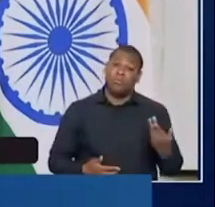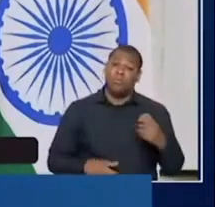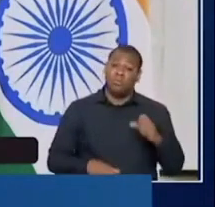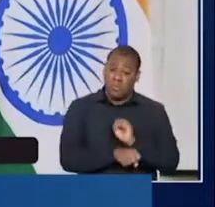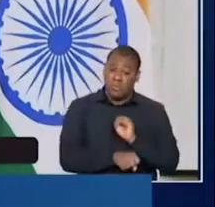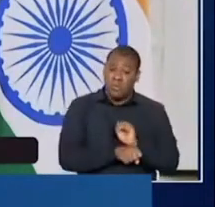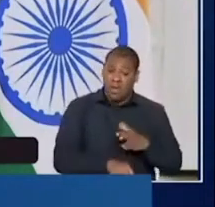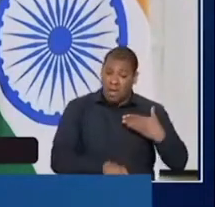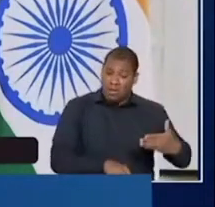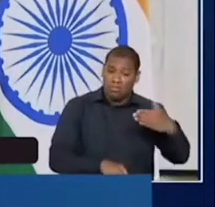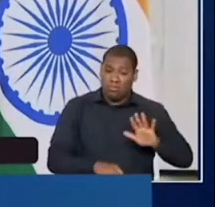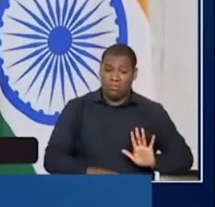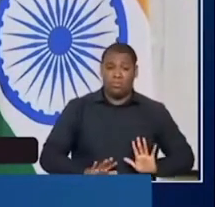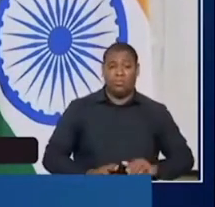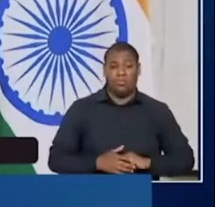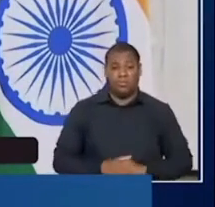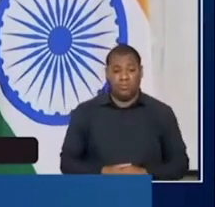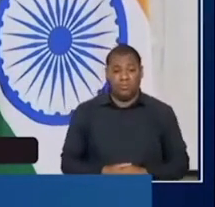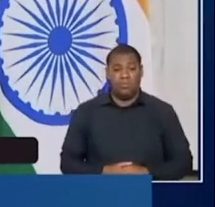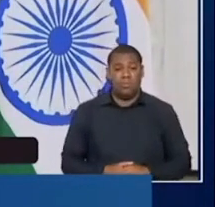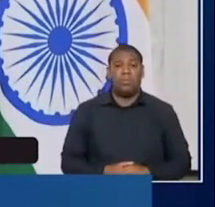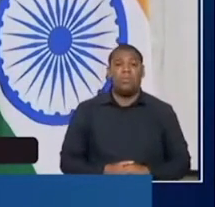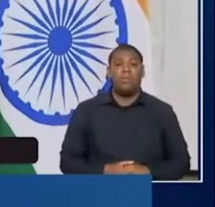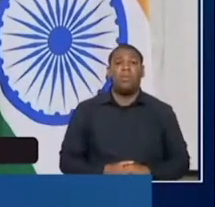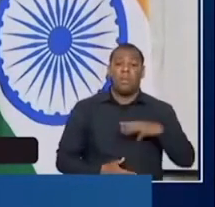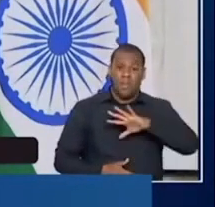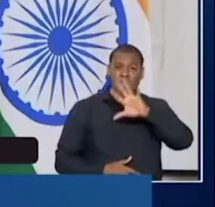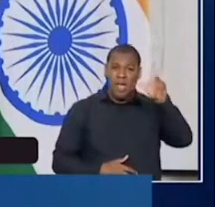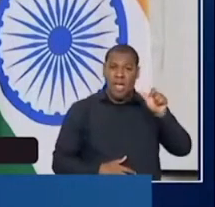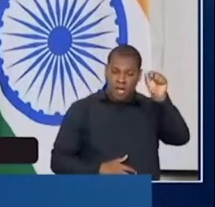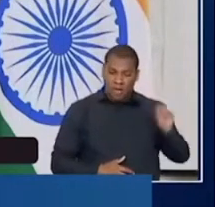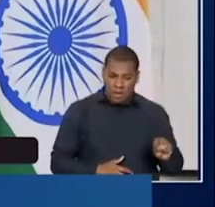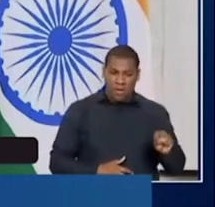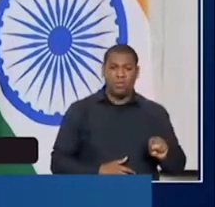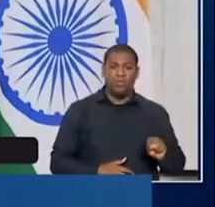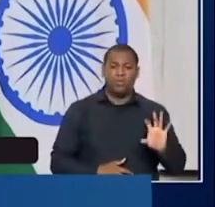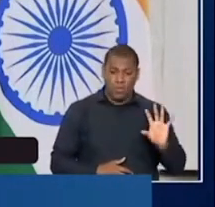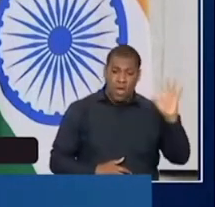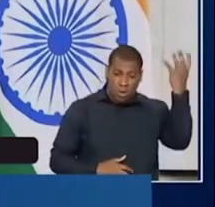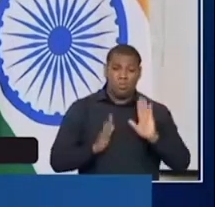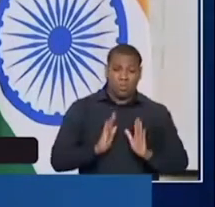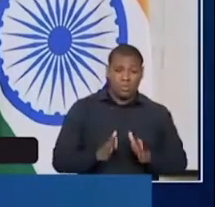por causa disso. O Lula já faz muito tempo que não quer bater de frente com a Rússia, ele está ressaltando isso aí nessa fala